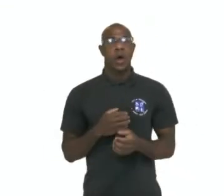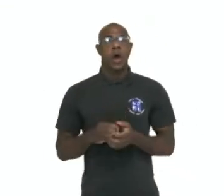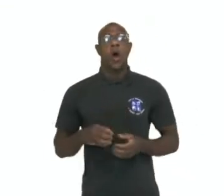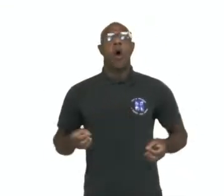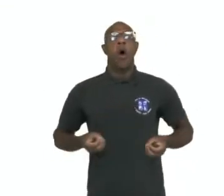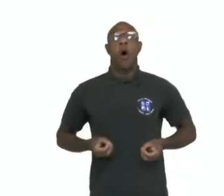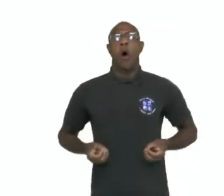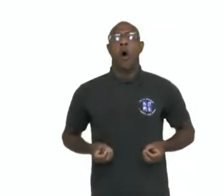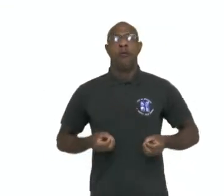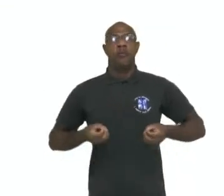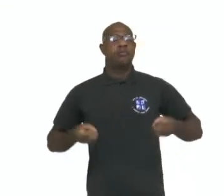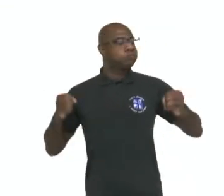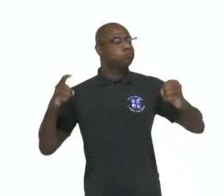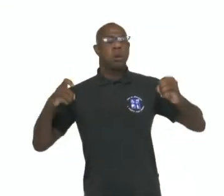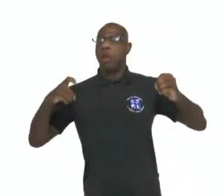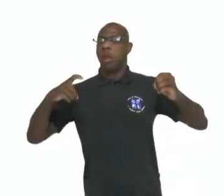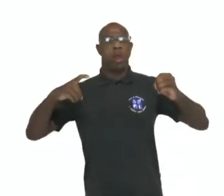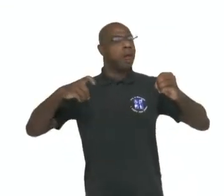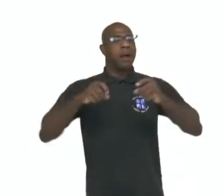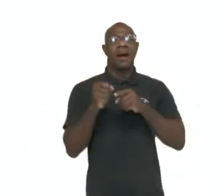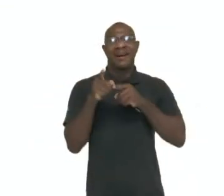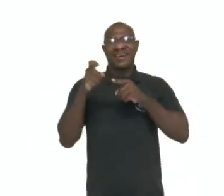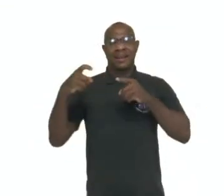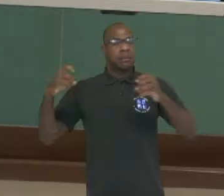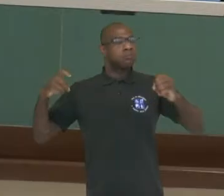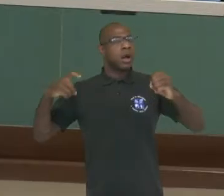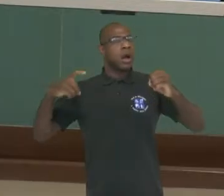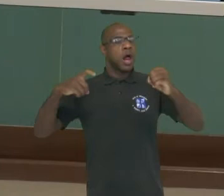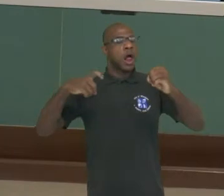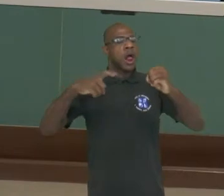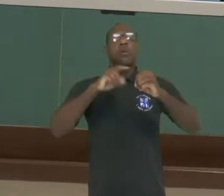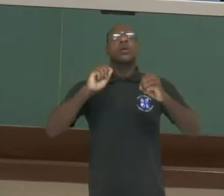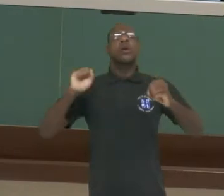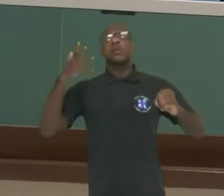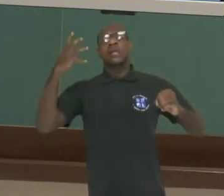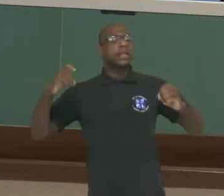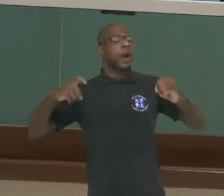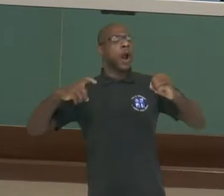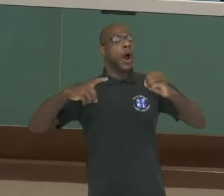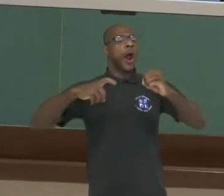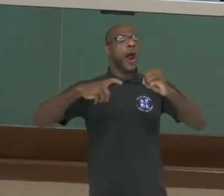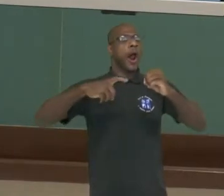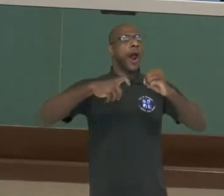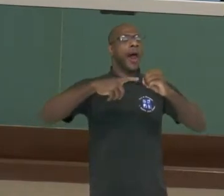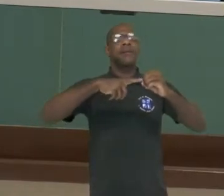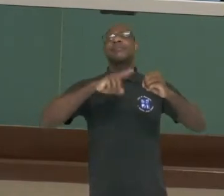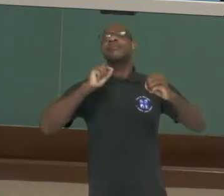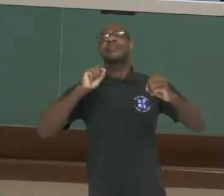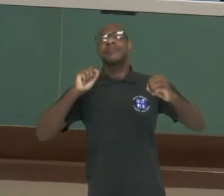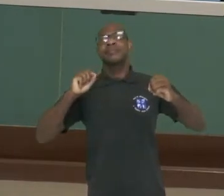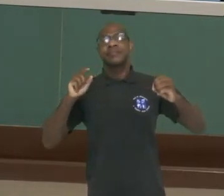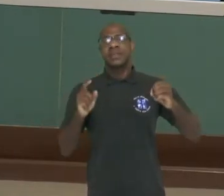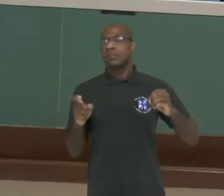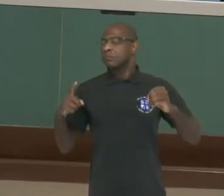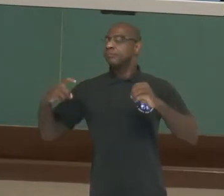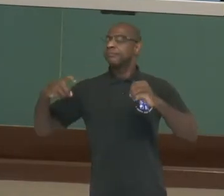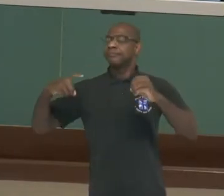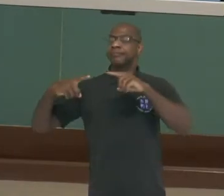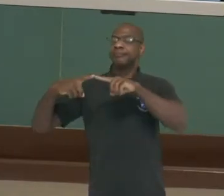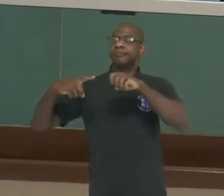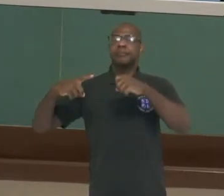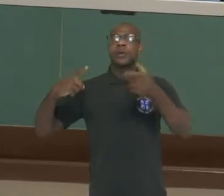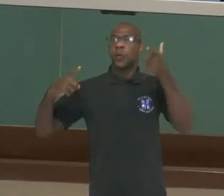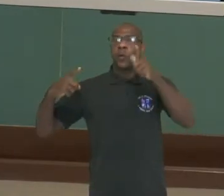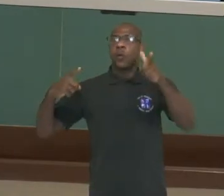um espermatozoide. Então, o que ocorre? Caso este espermatozoide